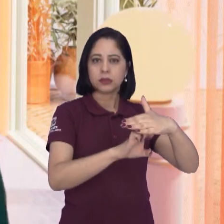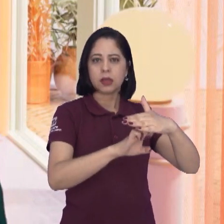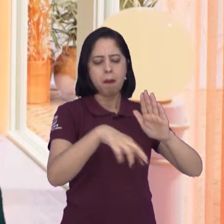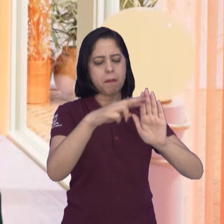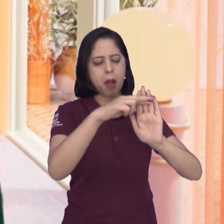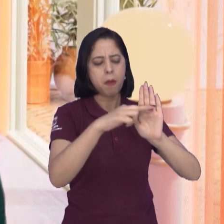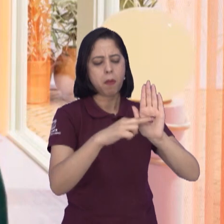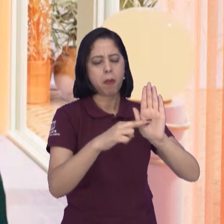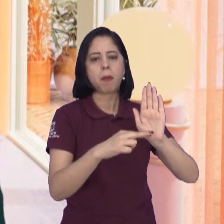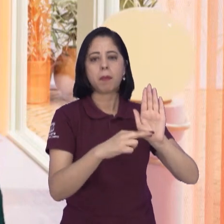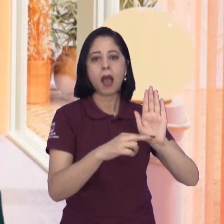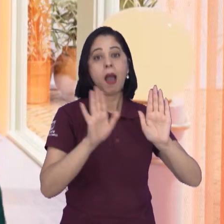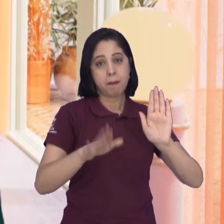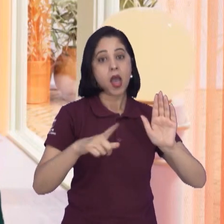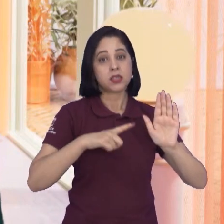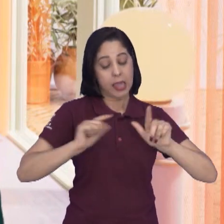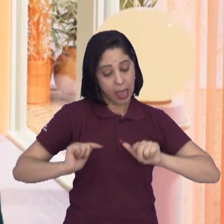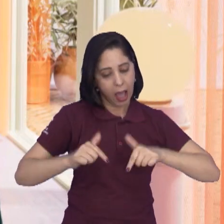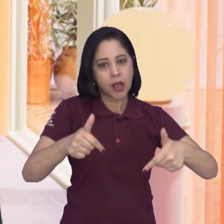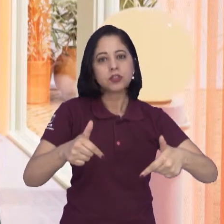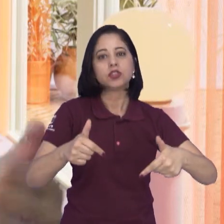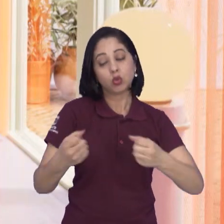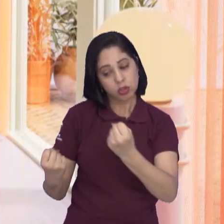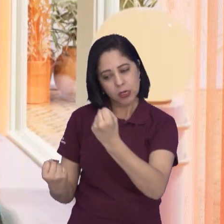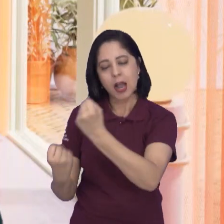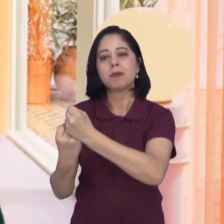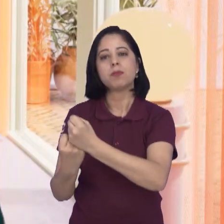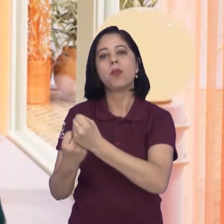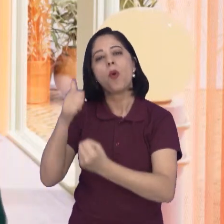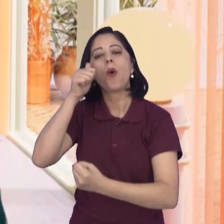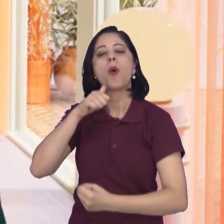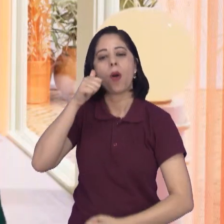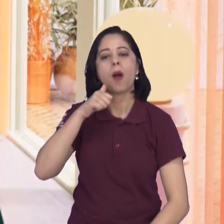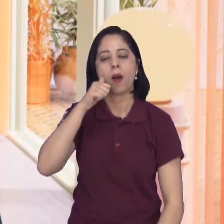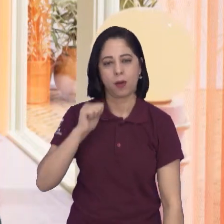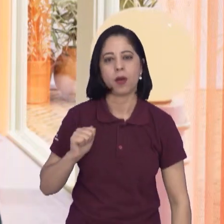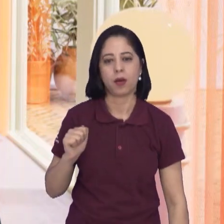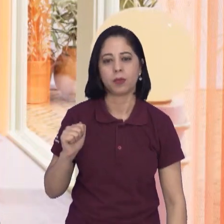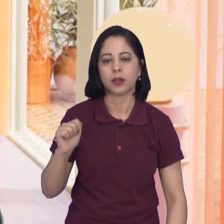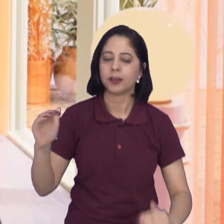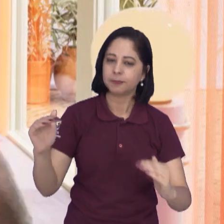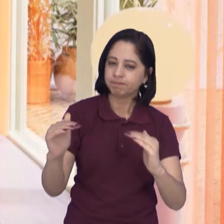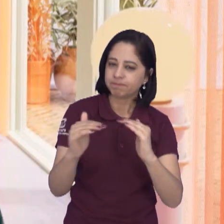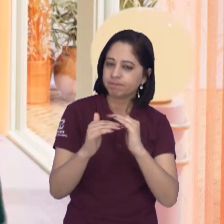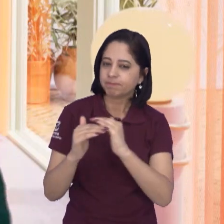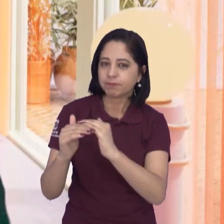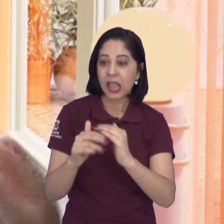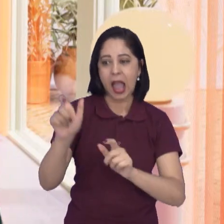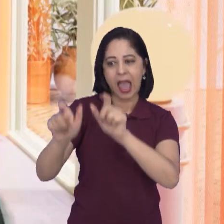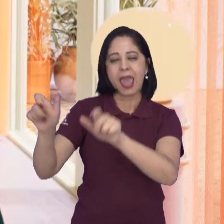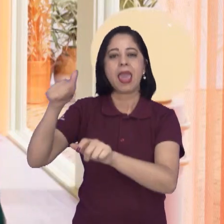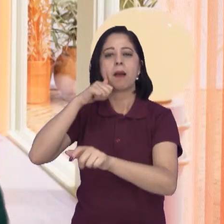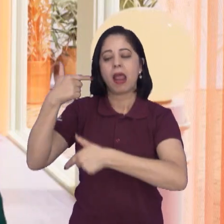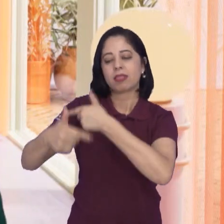realmente ter programas efetivos que vão realmente aí comprovar e com certeza trazer muito mais, né,